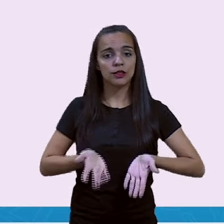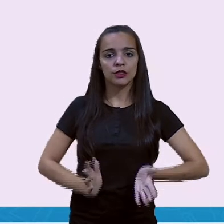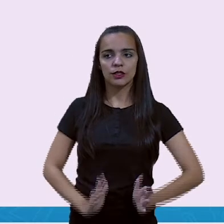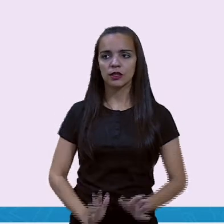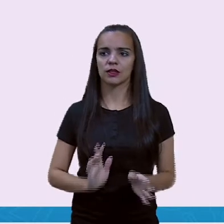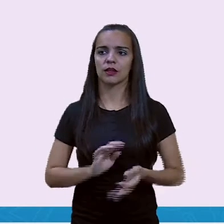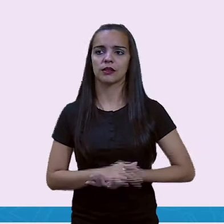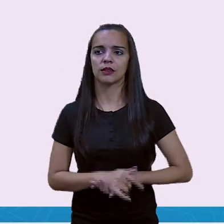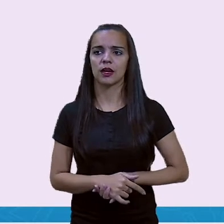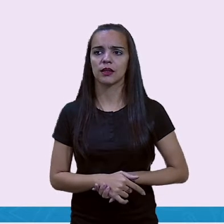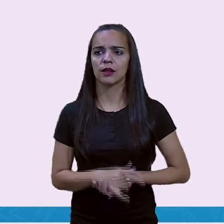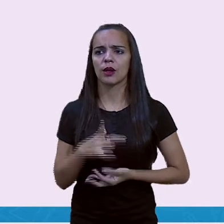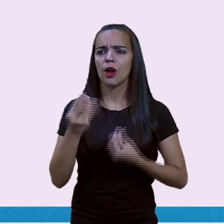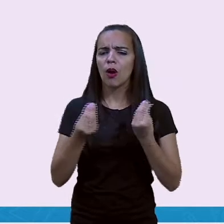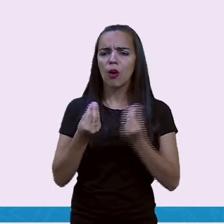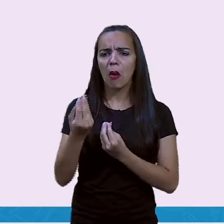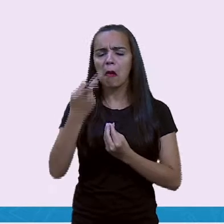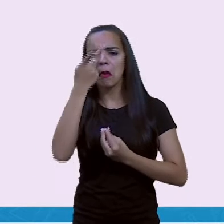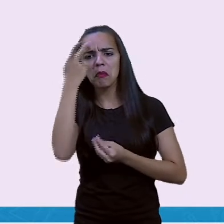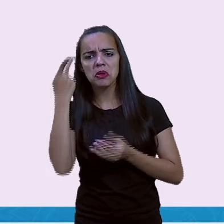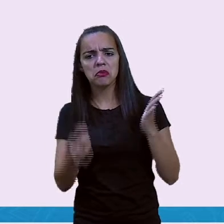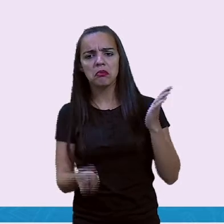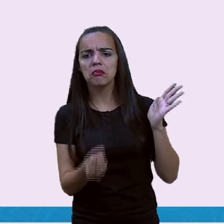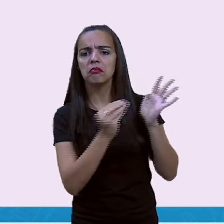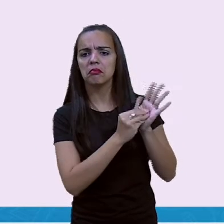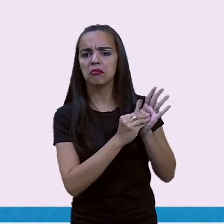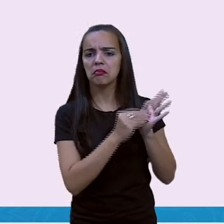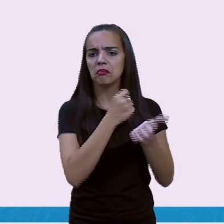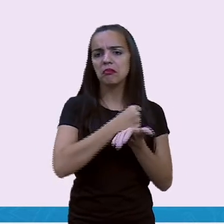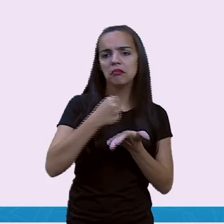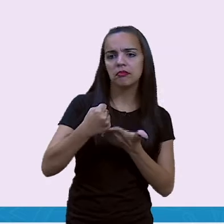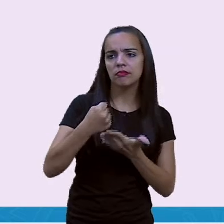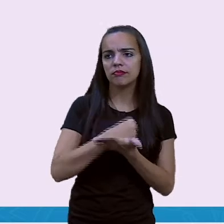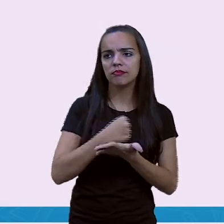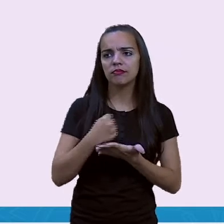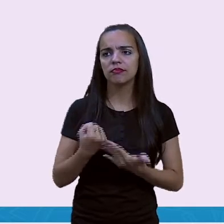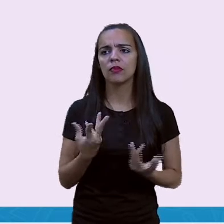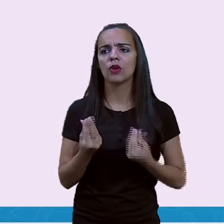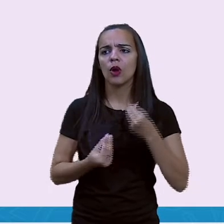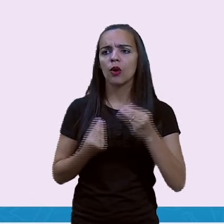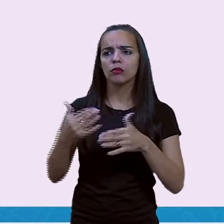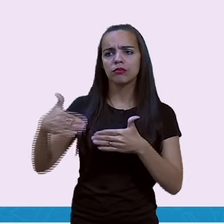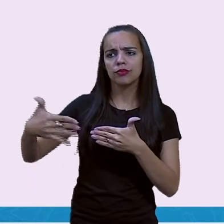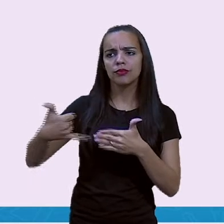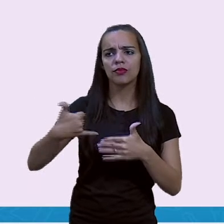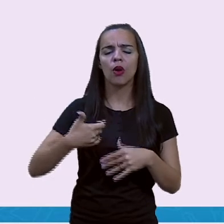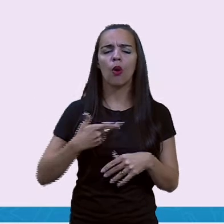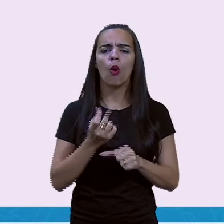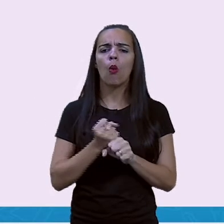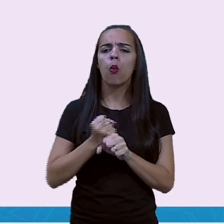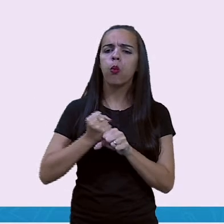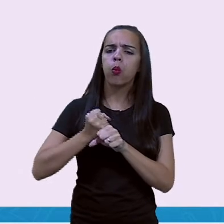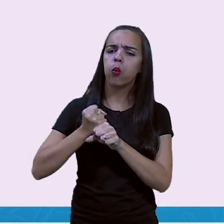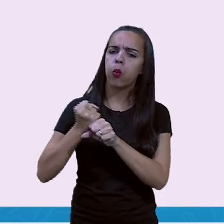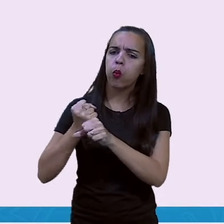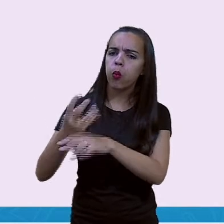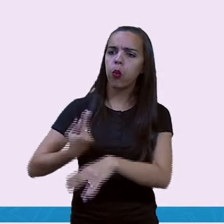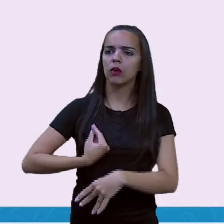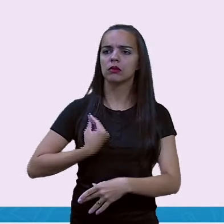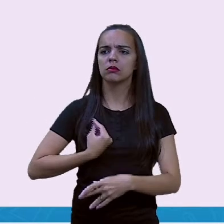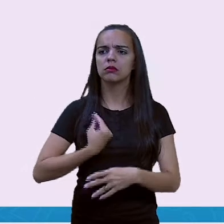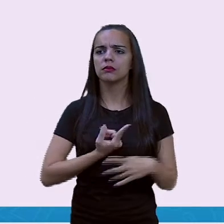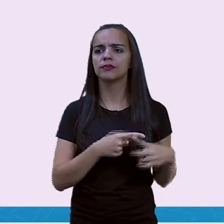nasceu, né? Como aquela pessoa foi registrada, a certidão de óbito, para saber quantos anos viveu, como aquela